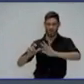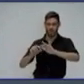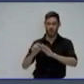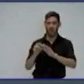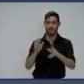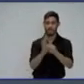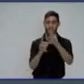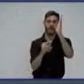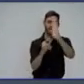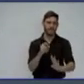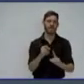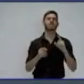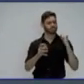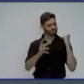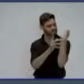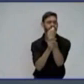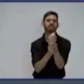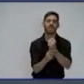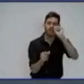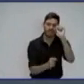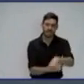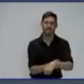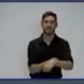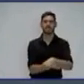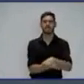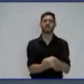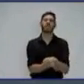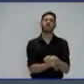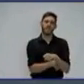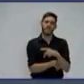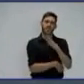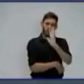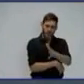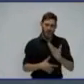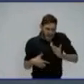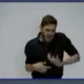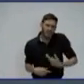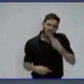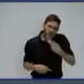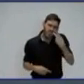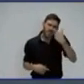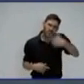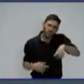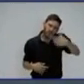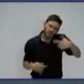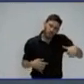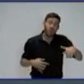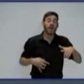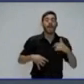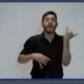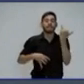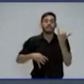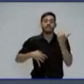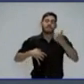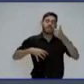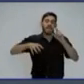são totalmente seguras, como nós temos cansado de repetir. Em primeiro lugar, porque elas não entram em rede e, portanto, não